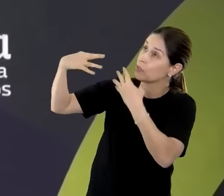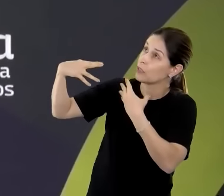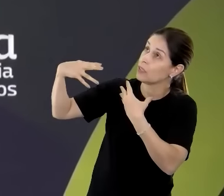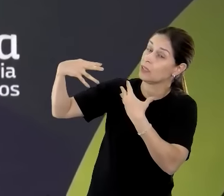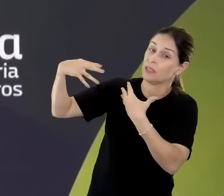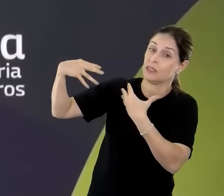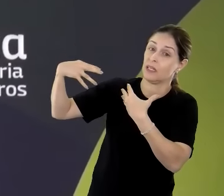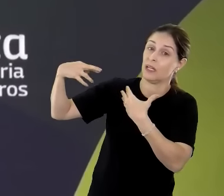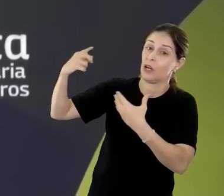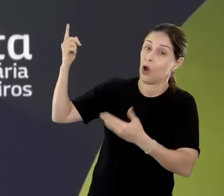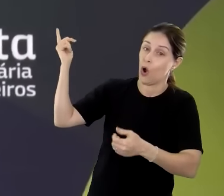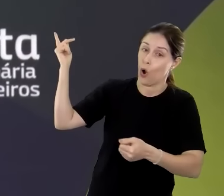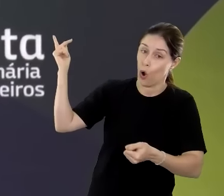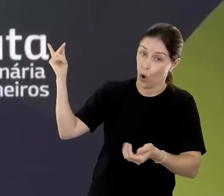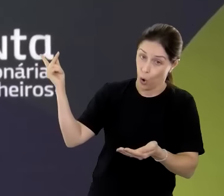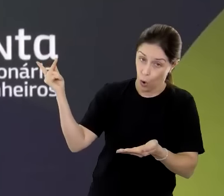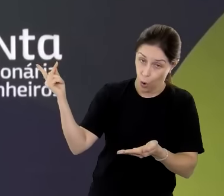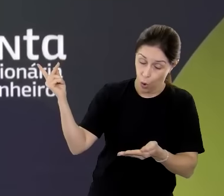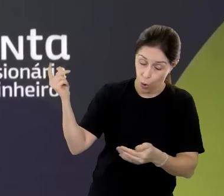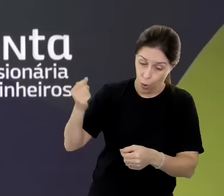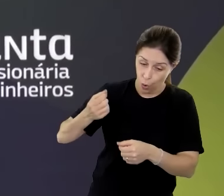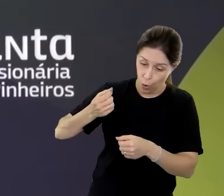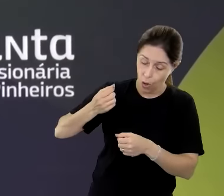nos consola.